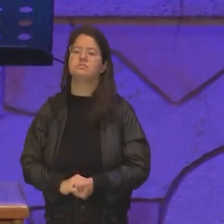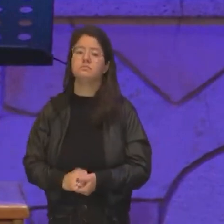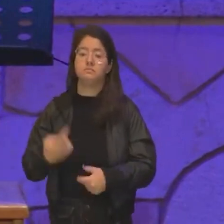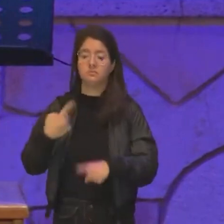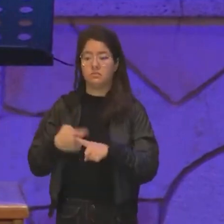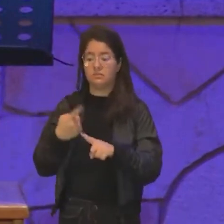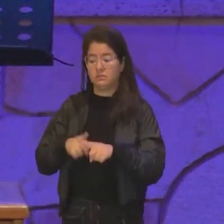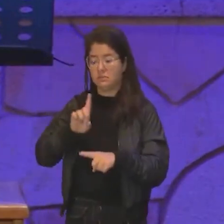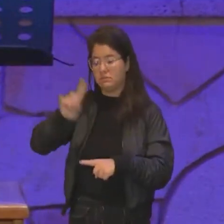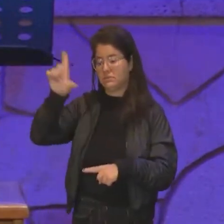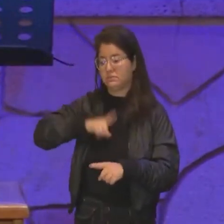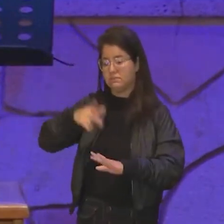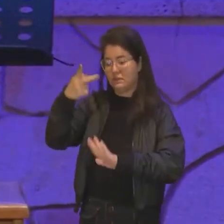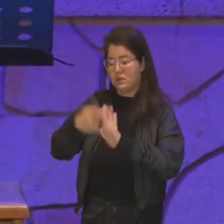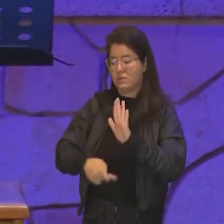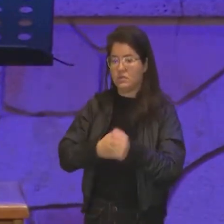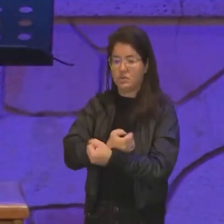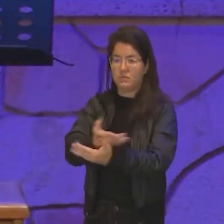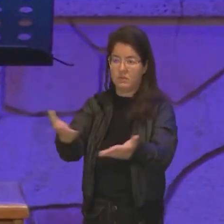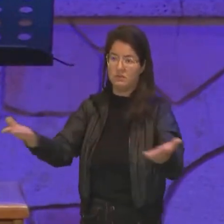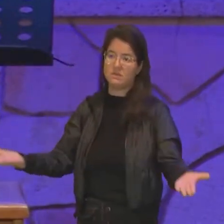porque eu tenho planos para vocês.